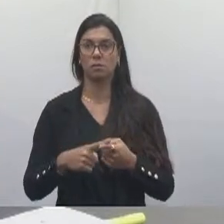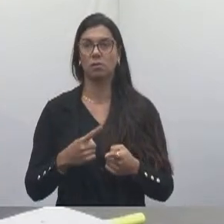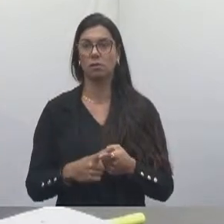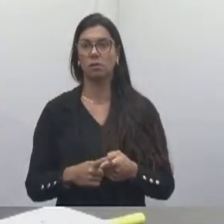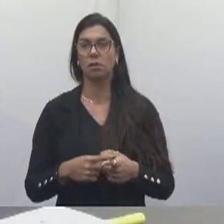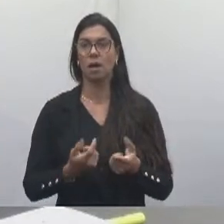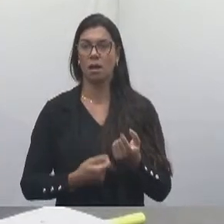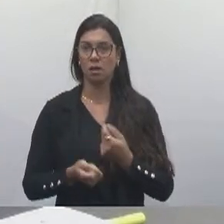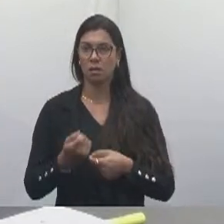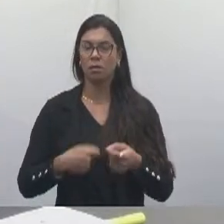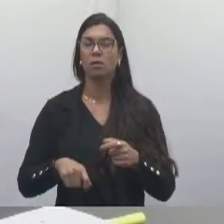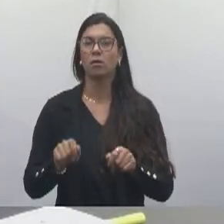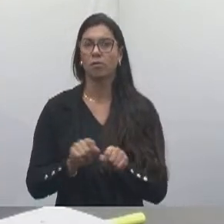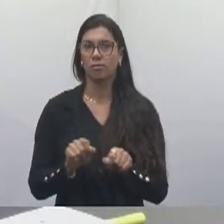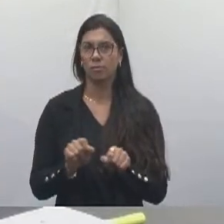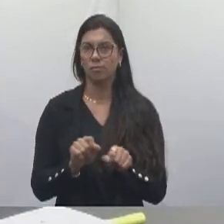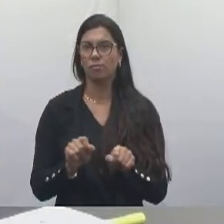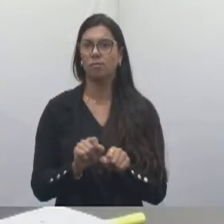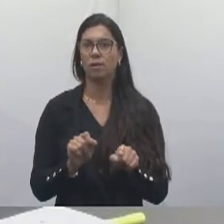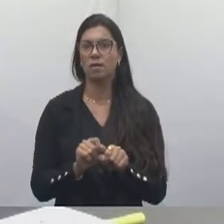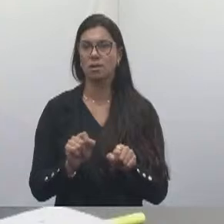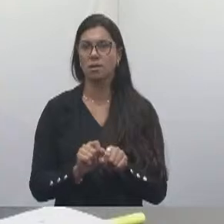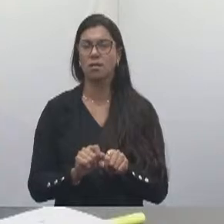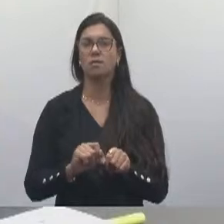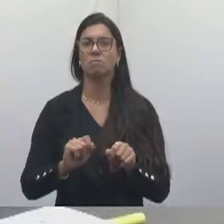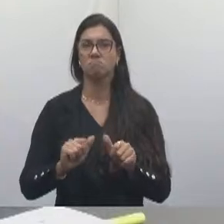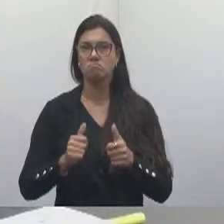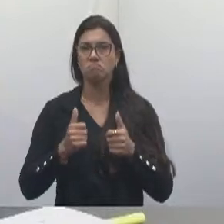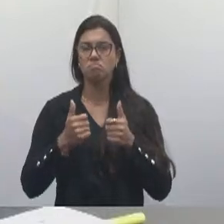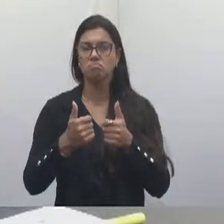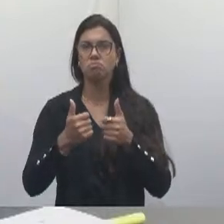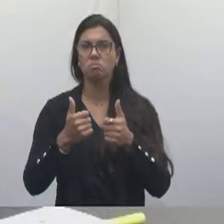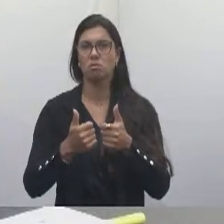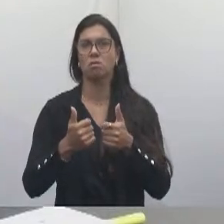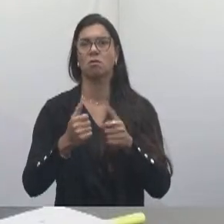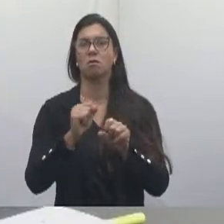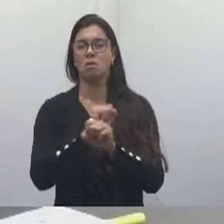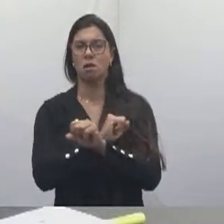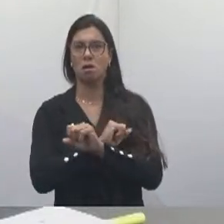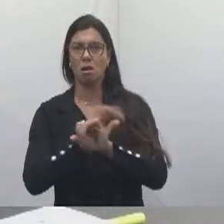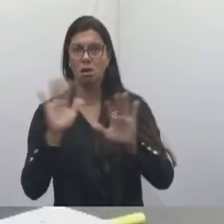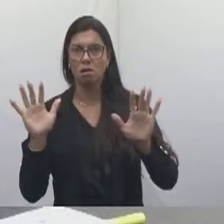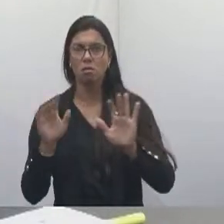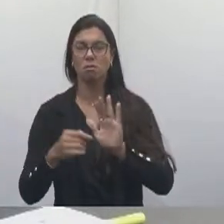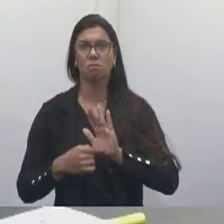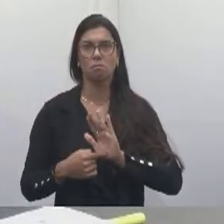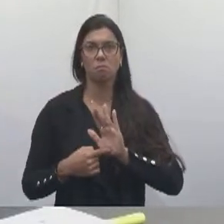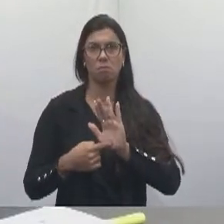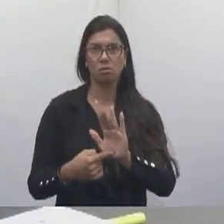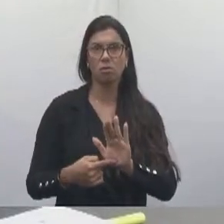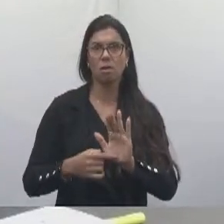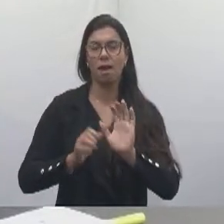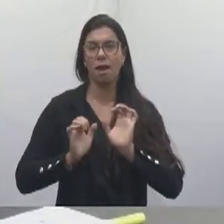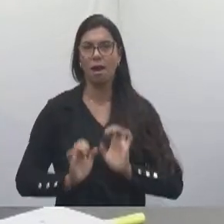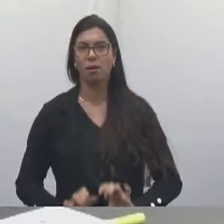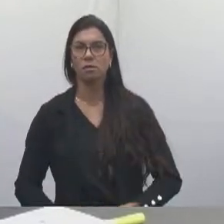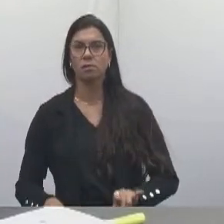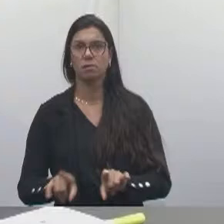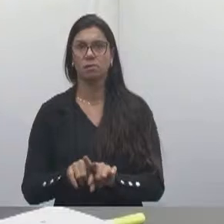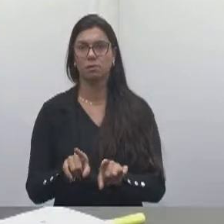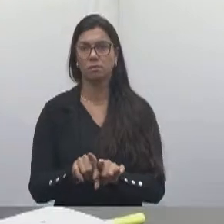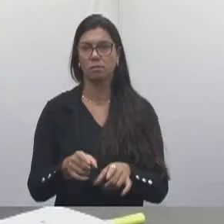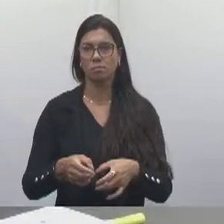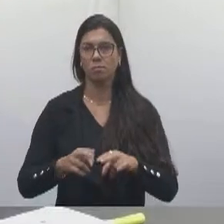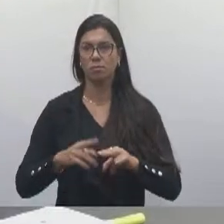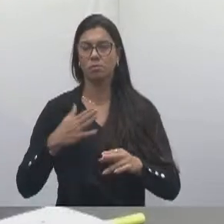essa gestão tem feito uma gestão com qualidade, eficiência, eficácia, transparência, ética, e o meu